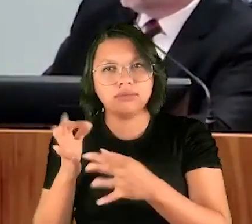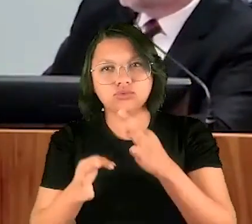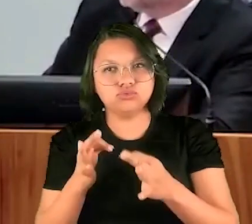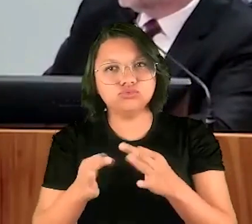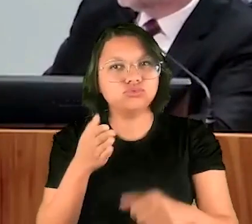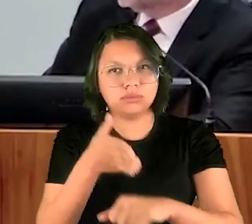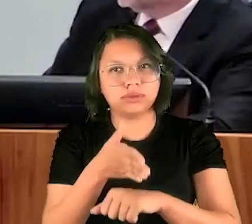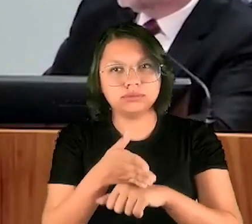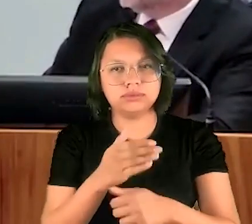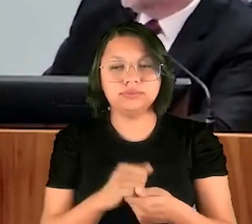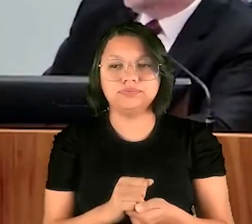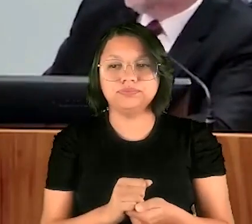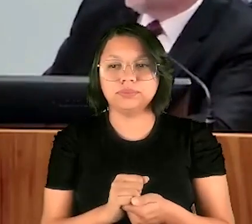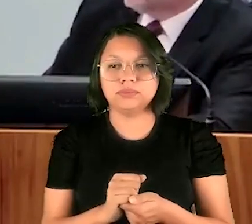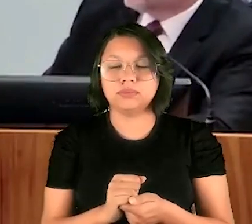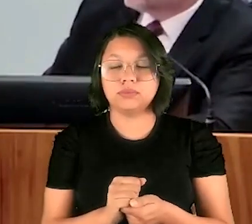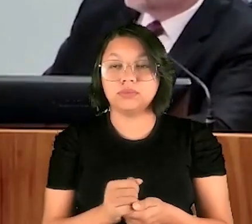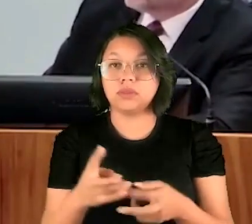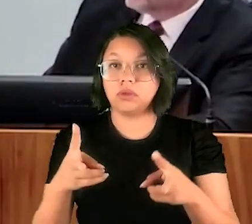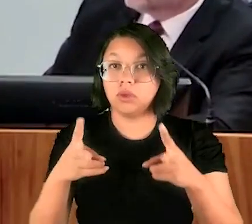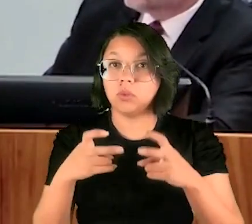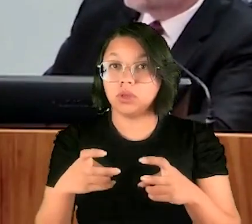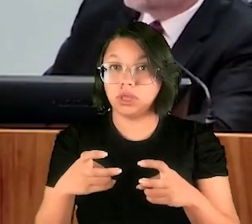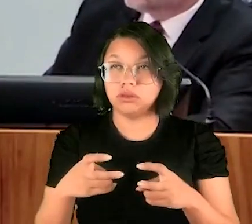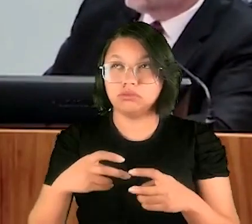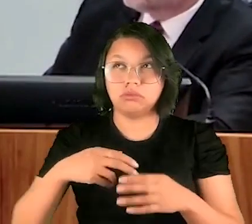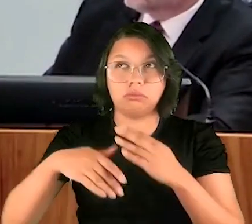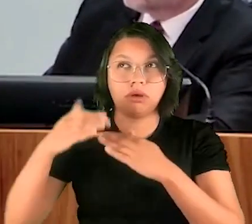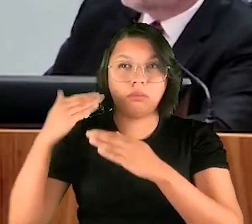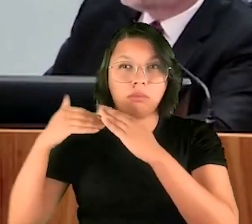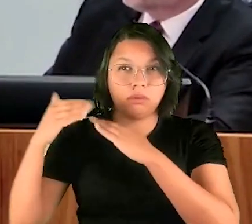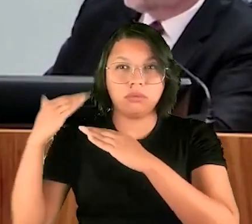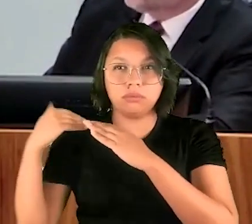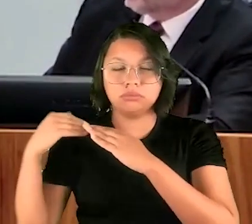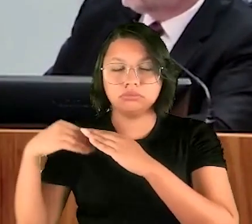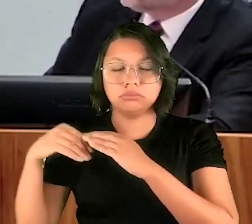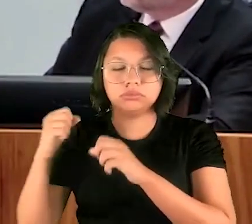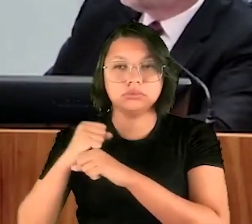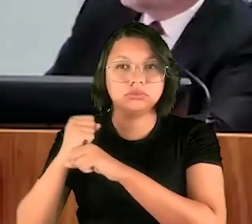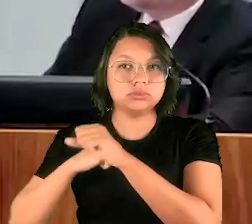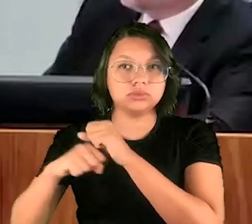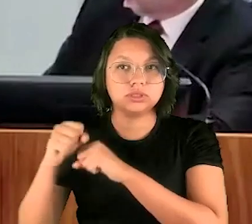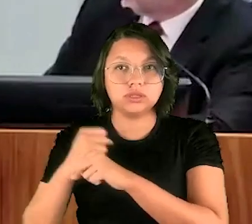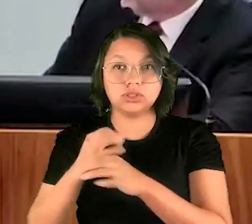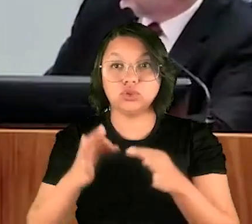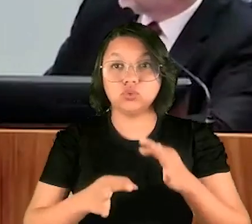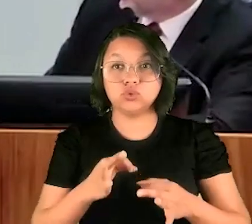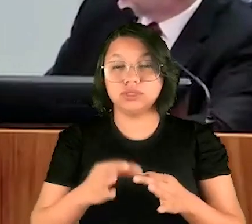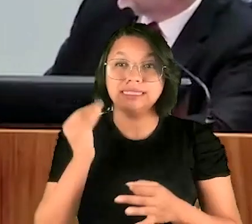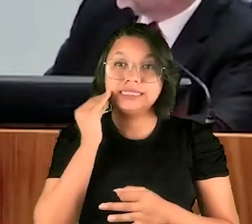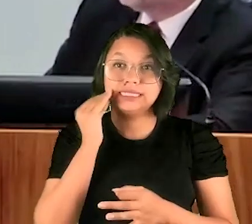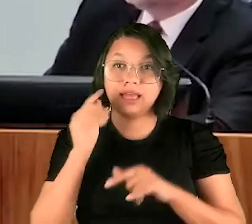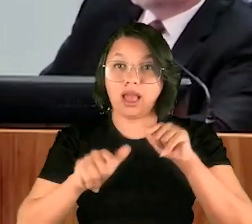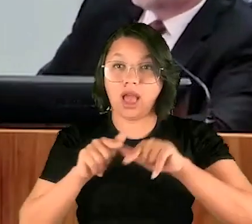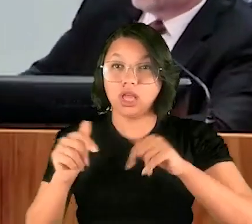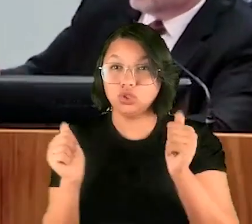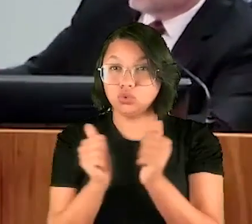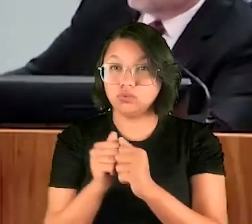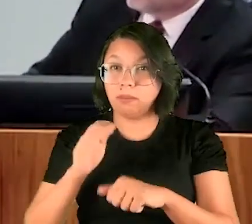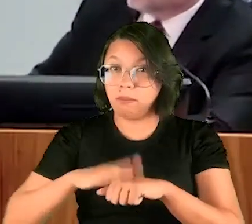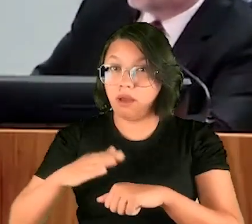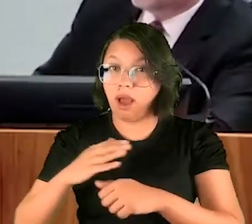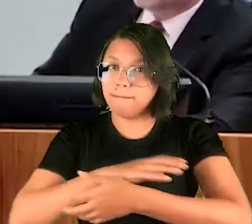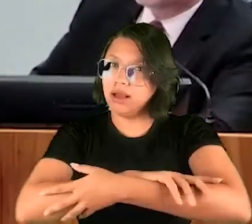E reconheço que, nos últimos anos, a justiça tem tentado trabalhar mais com a academia, como eu disse,